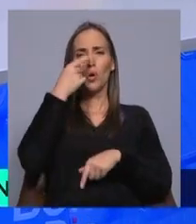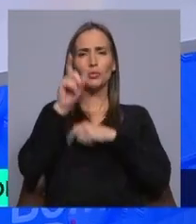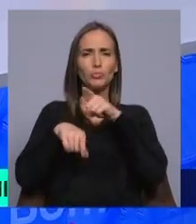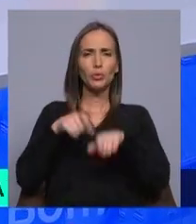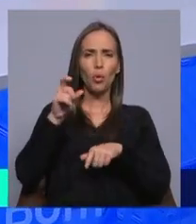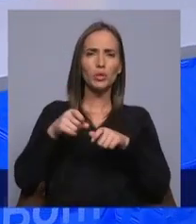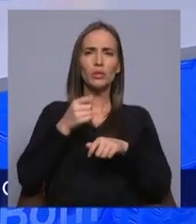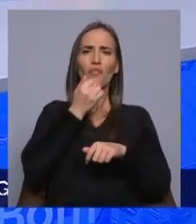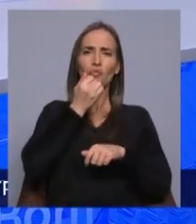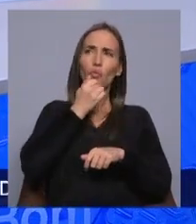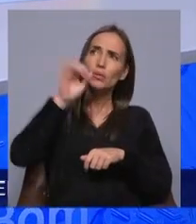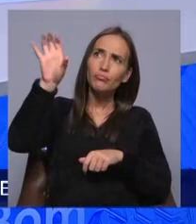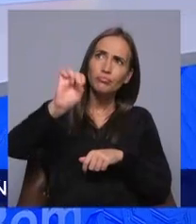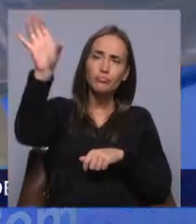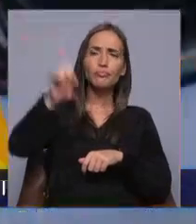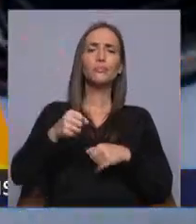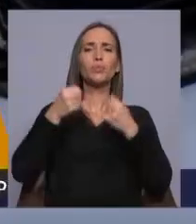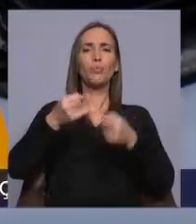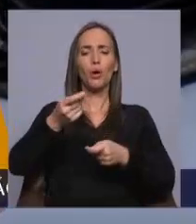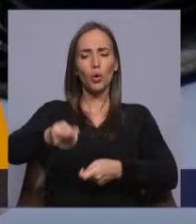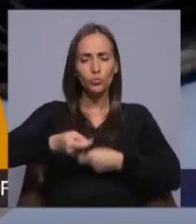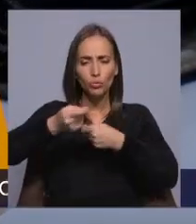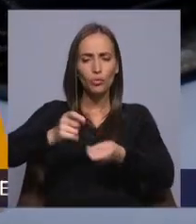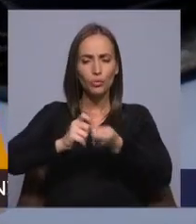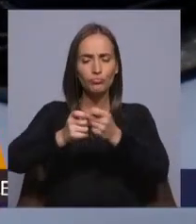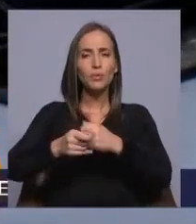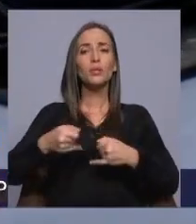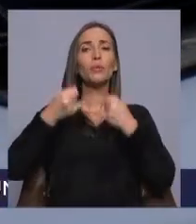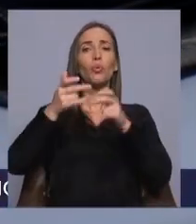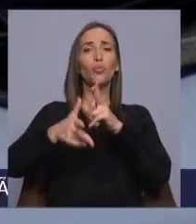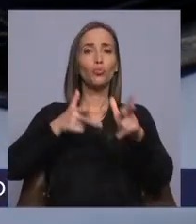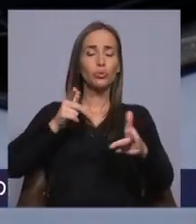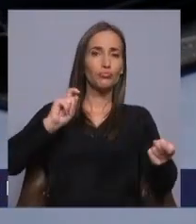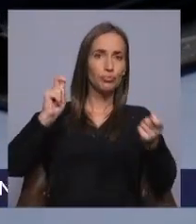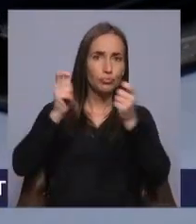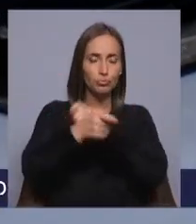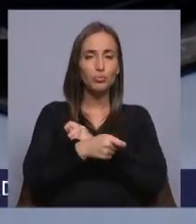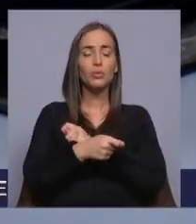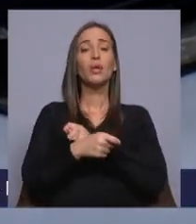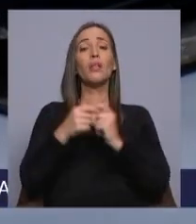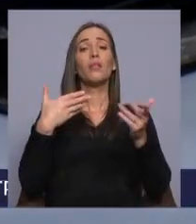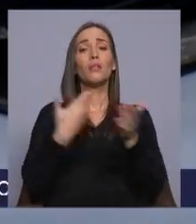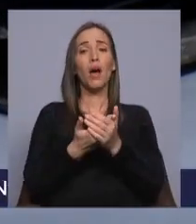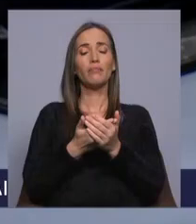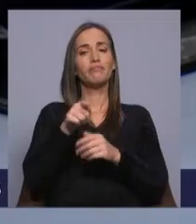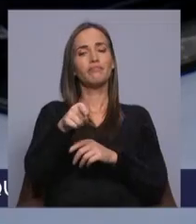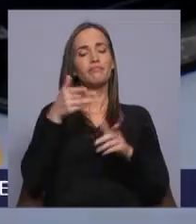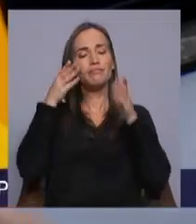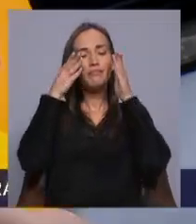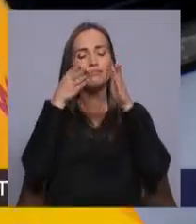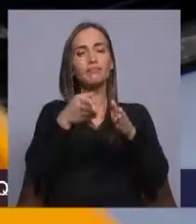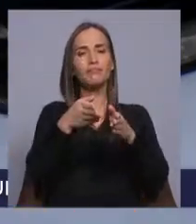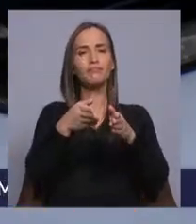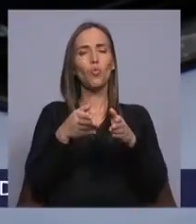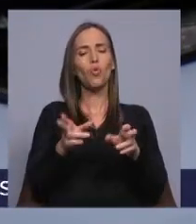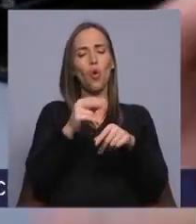da agricultura, a revolução industrial e tudo isso, mas neste livro é proposto uma outra história da humanidade, dando um foco também como é que a